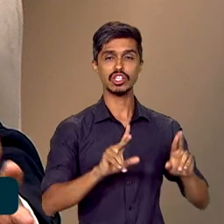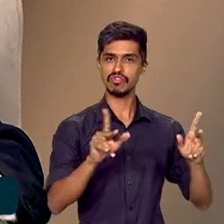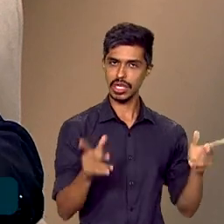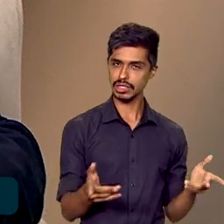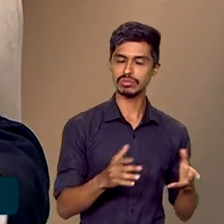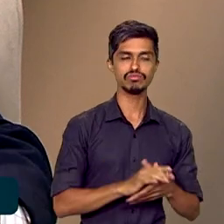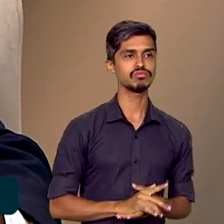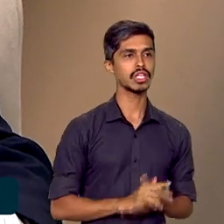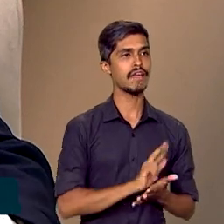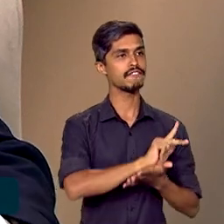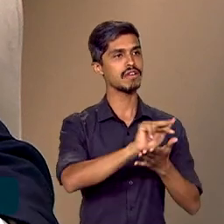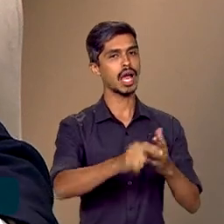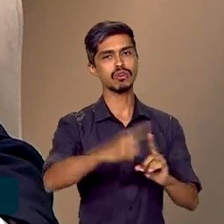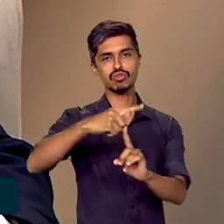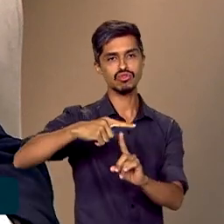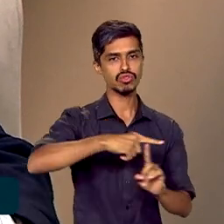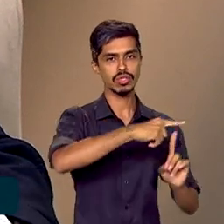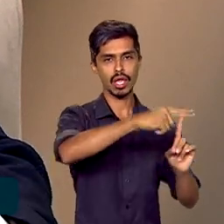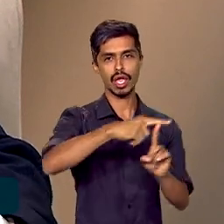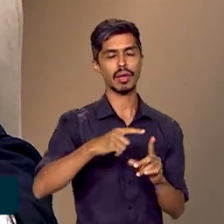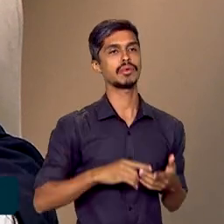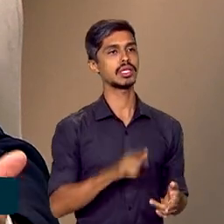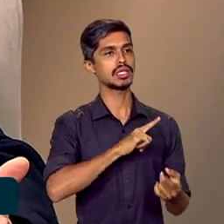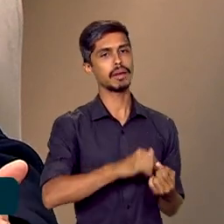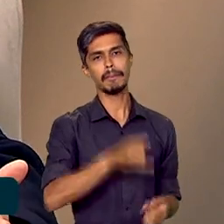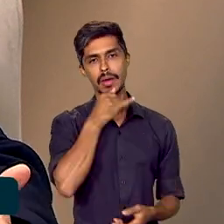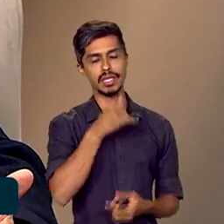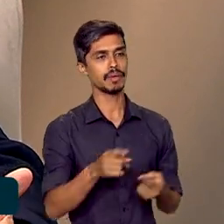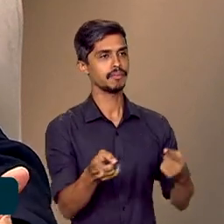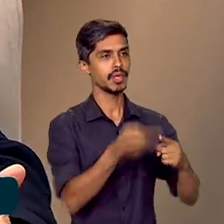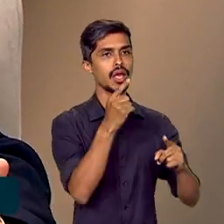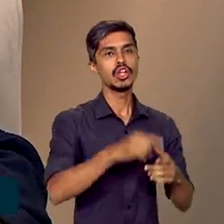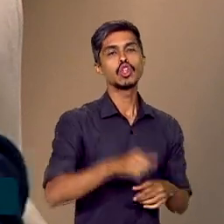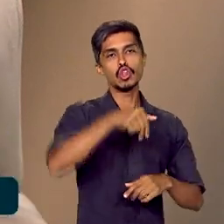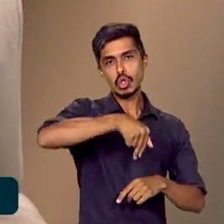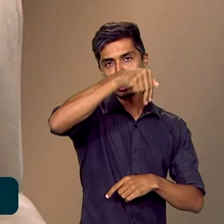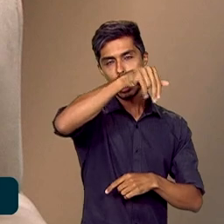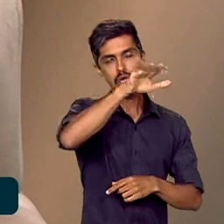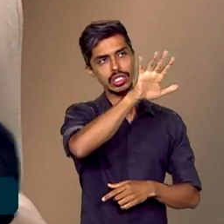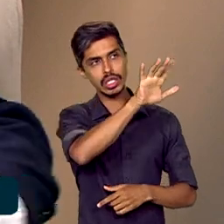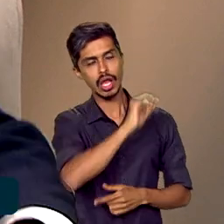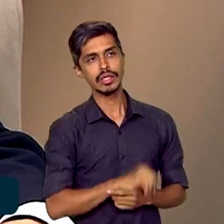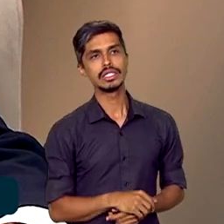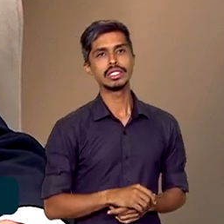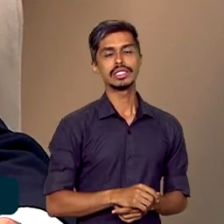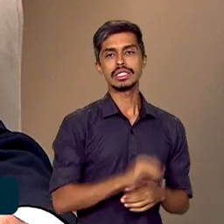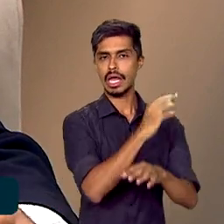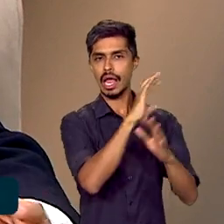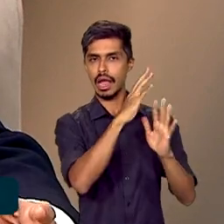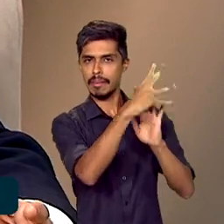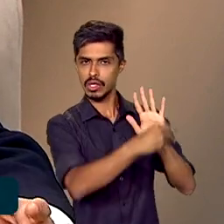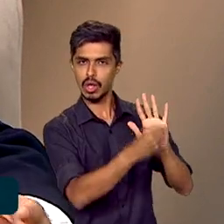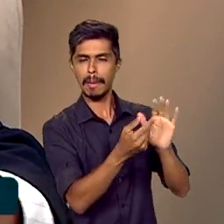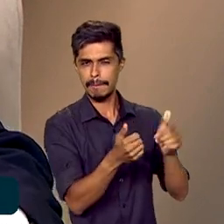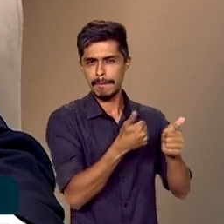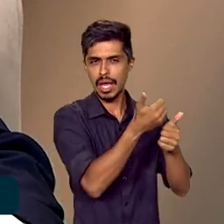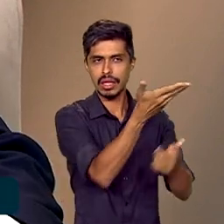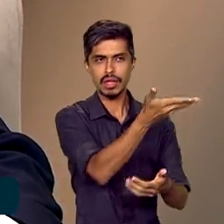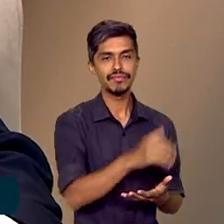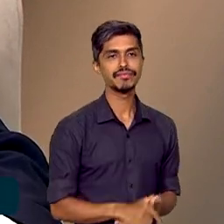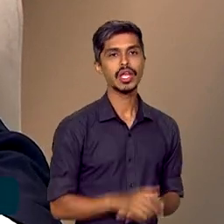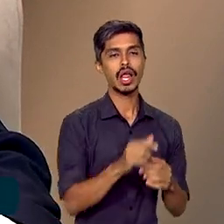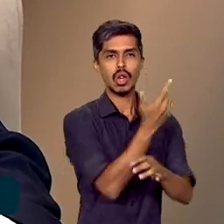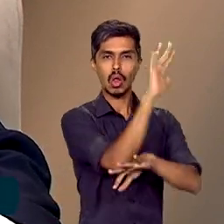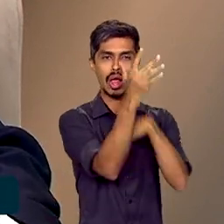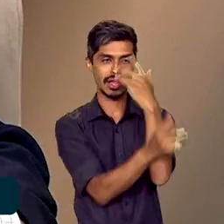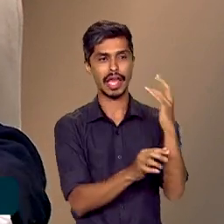diferenciados, tem vários tipos de assentamentos, tem assentamentos, por exemplo, na região norte, na região amazônica. Os assentamentos são